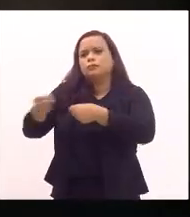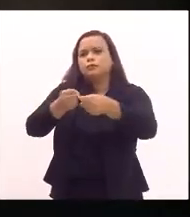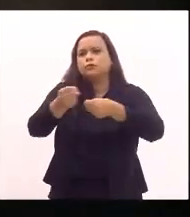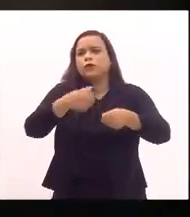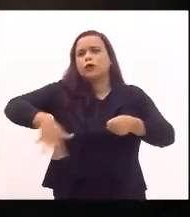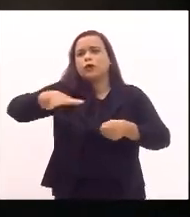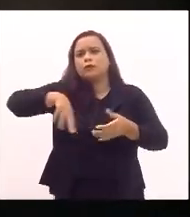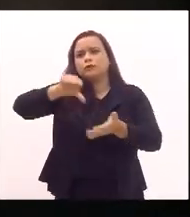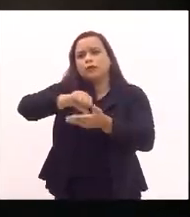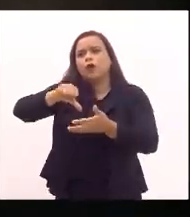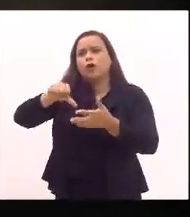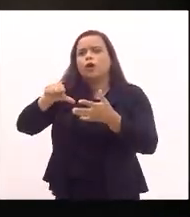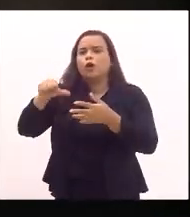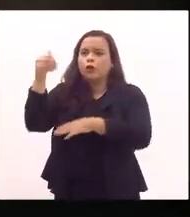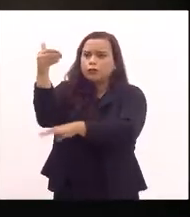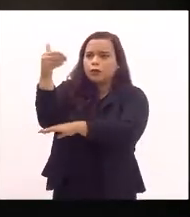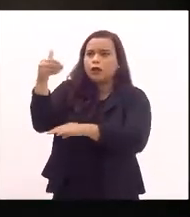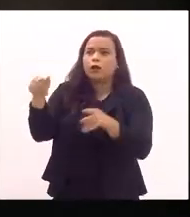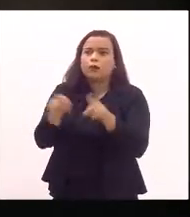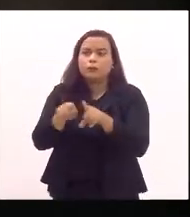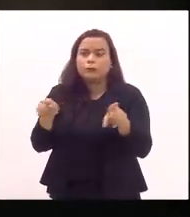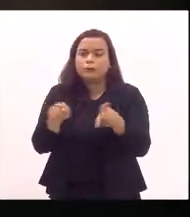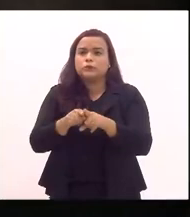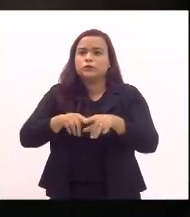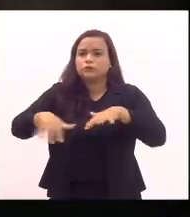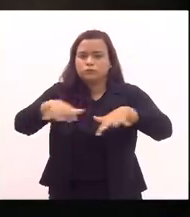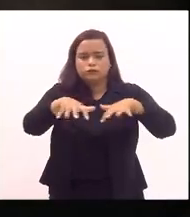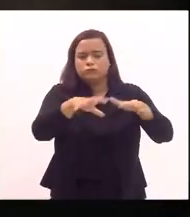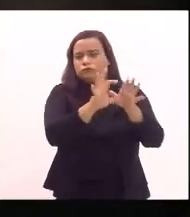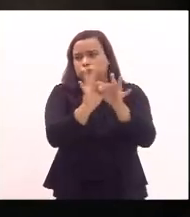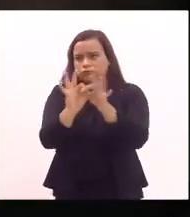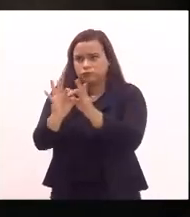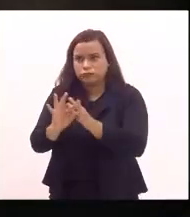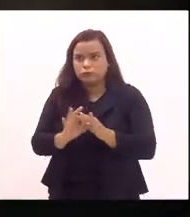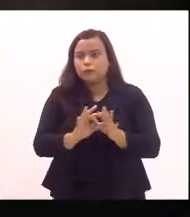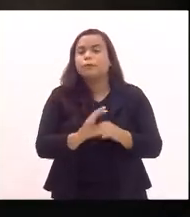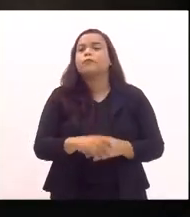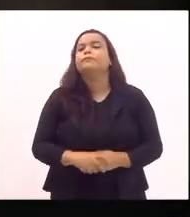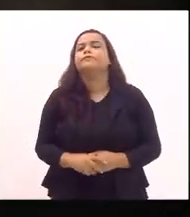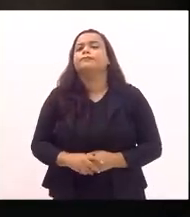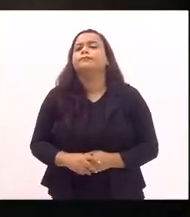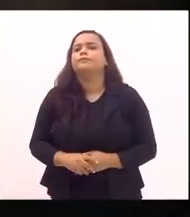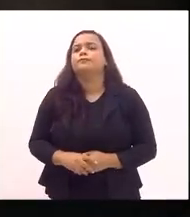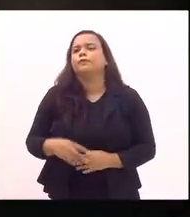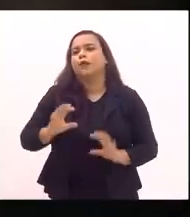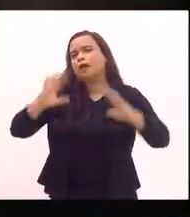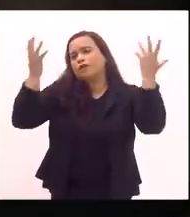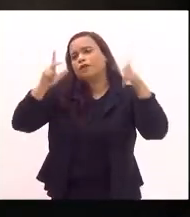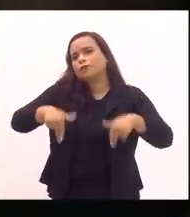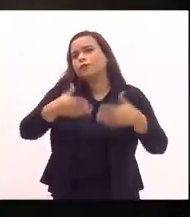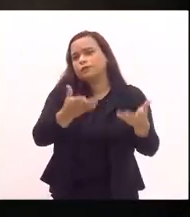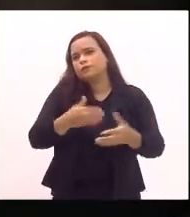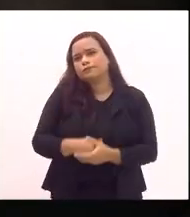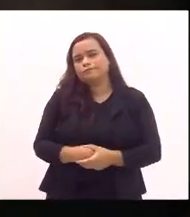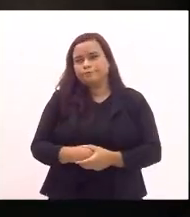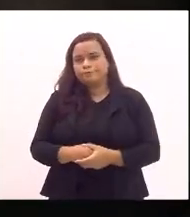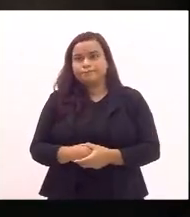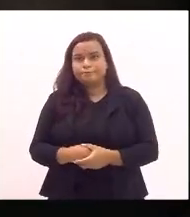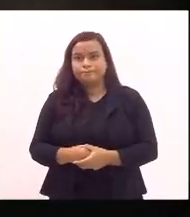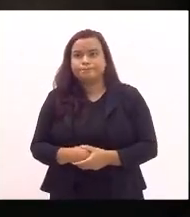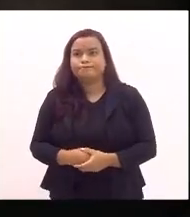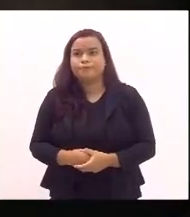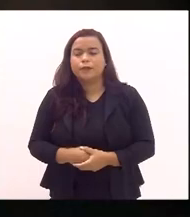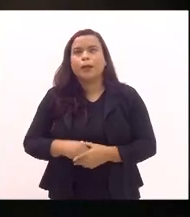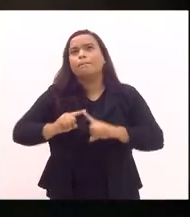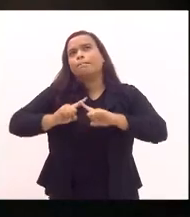do setor hoteleiro e de setores correlatos com esse tipo de evento não quer dizer que